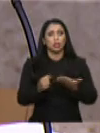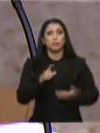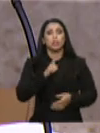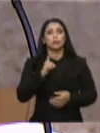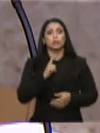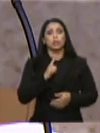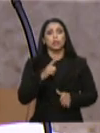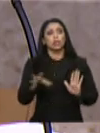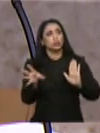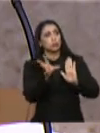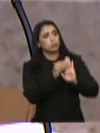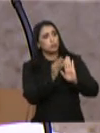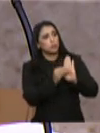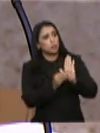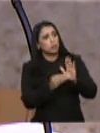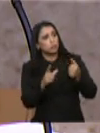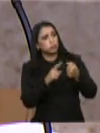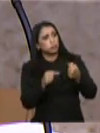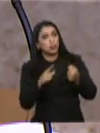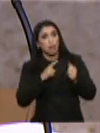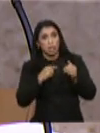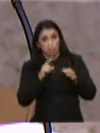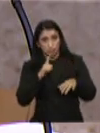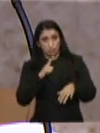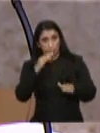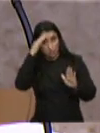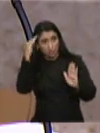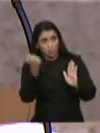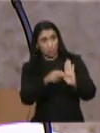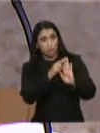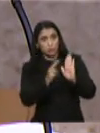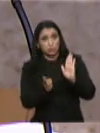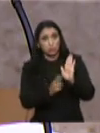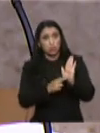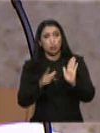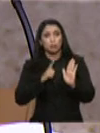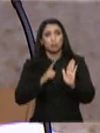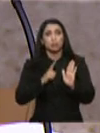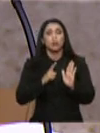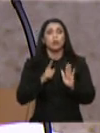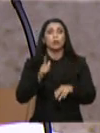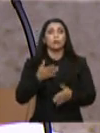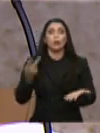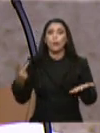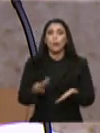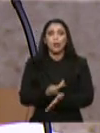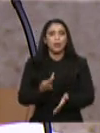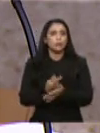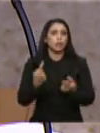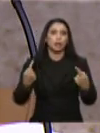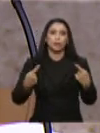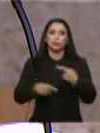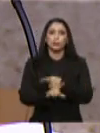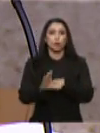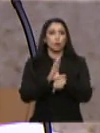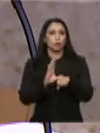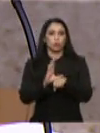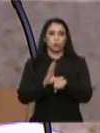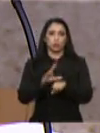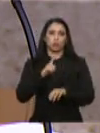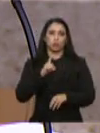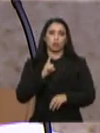literal de dispositivo normativo contra a sentença qualificada pelo vício da inconstitucionalidade, pela